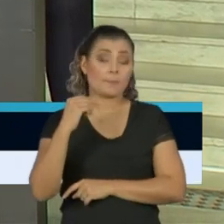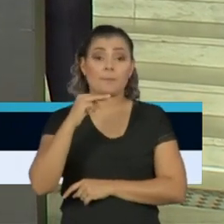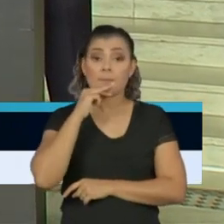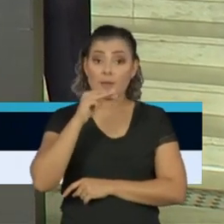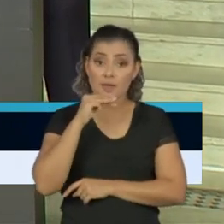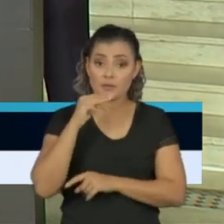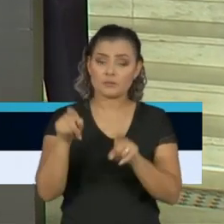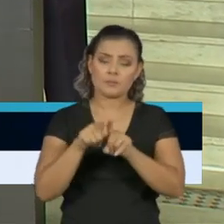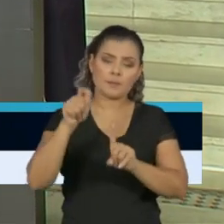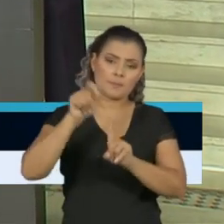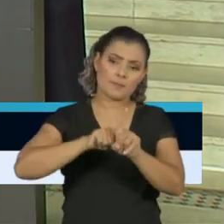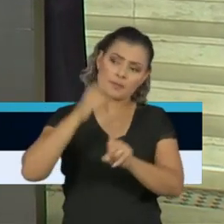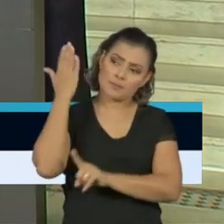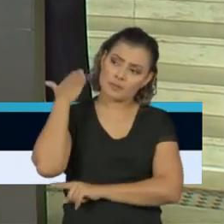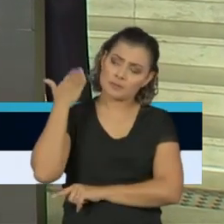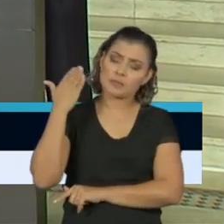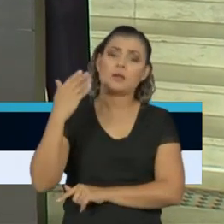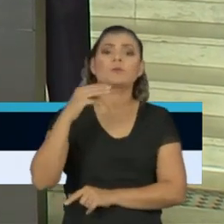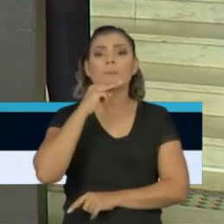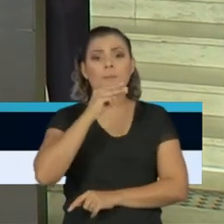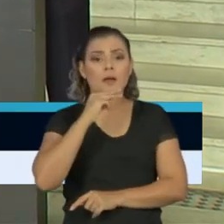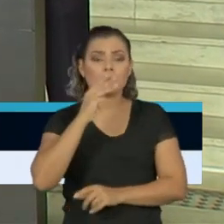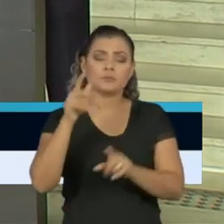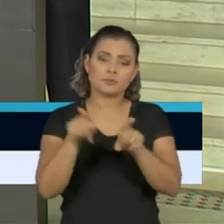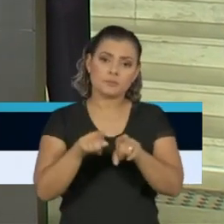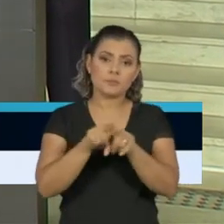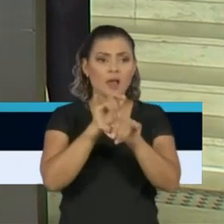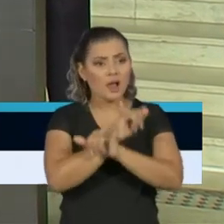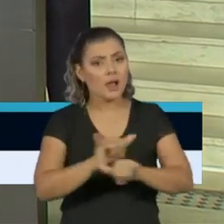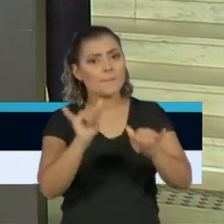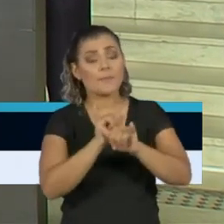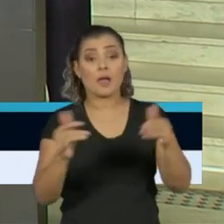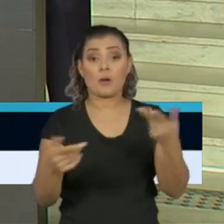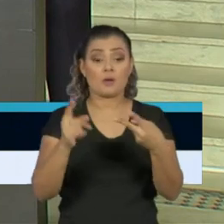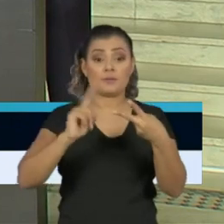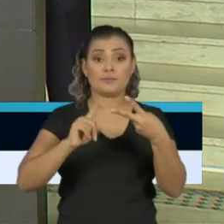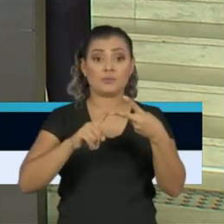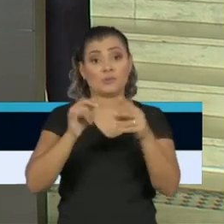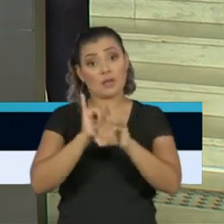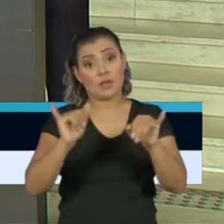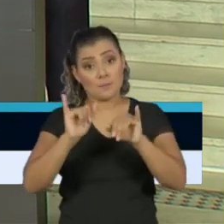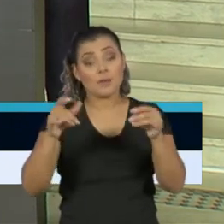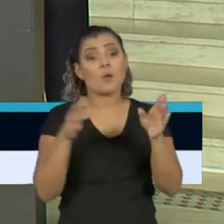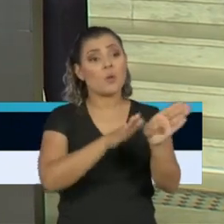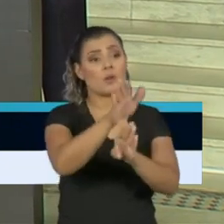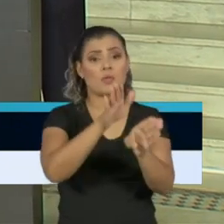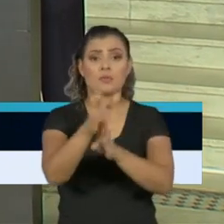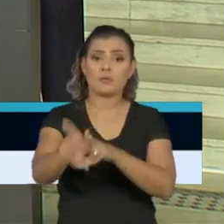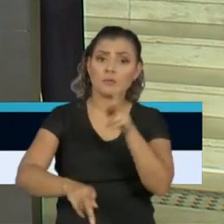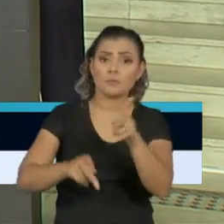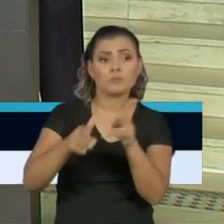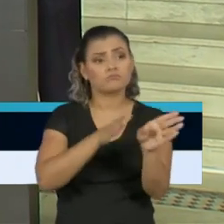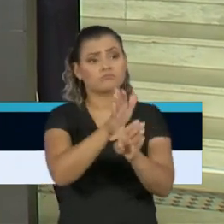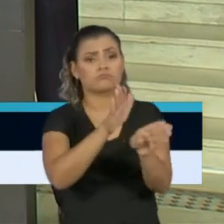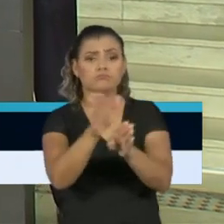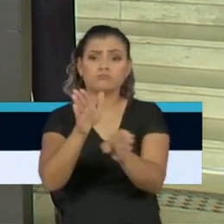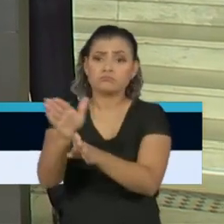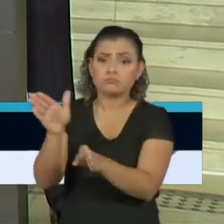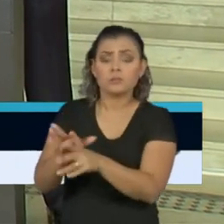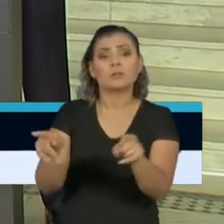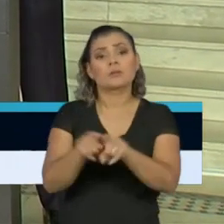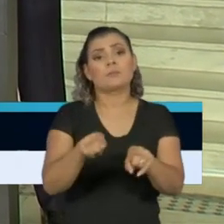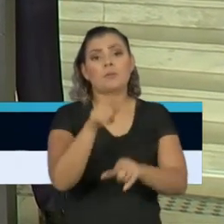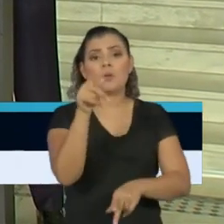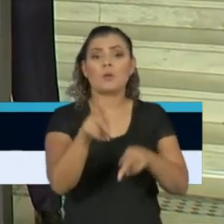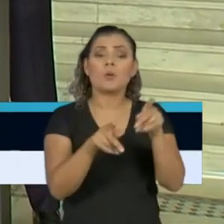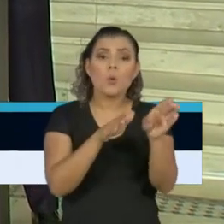Fizemos, no mês passado, no mês de março, fizemos campanha, já estamos na segunda campanha, orientando a população e orientando